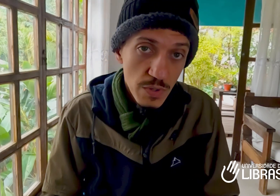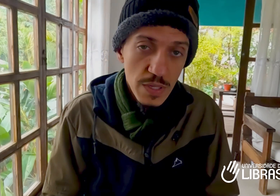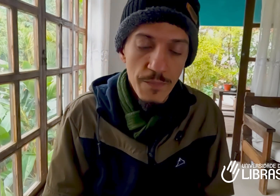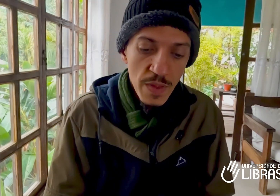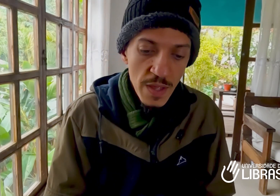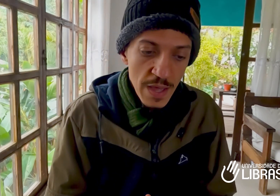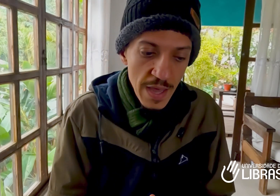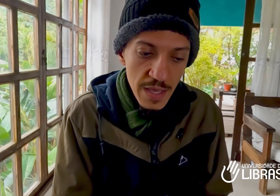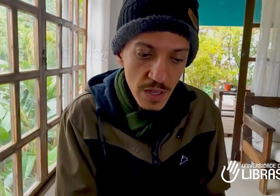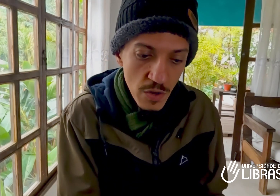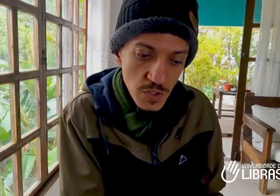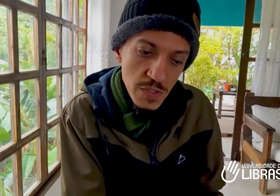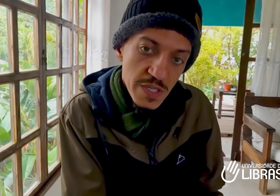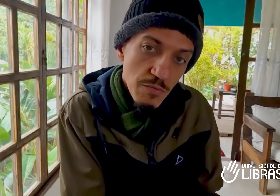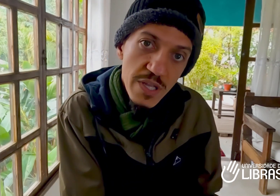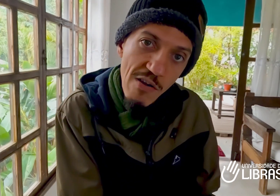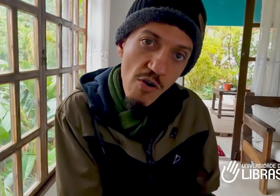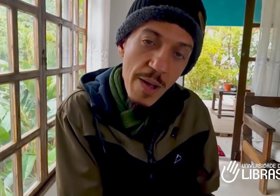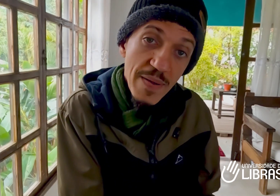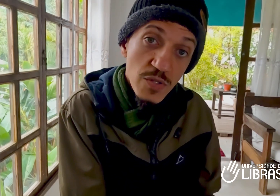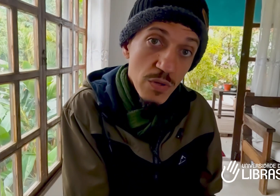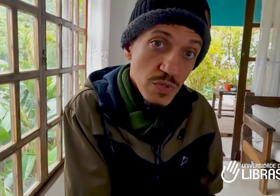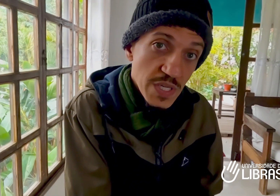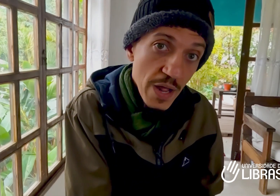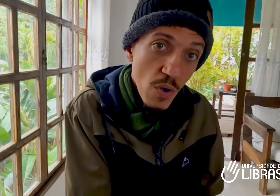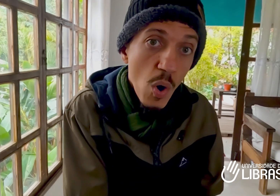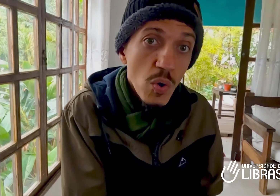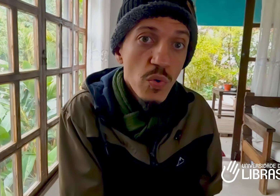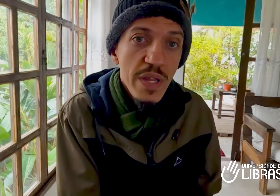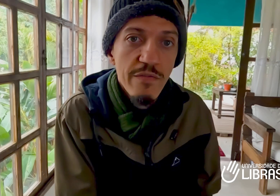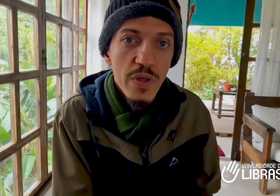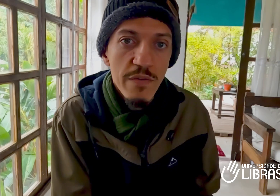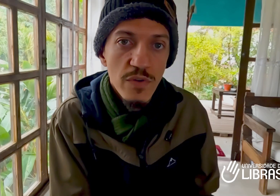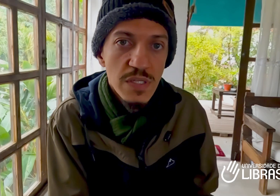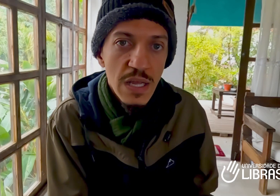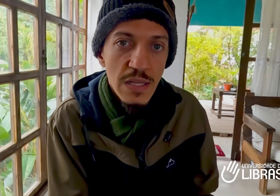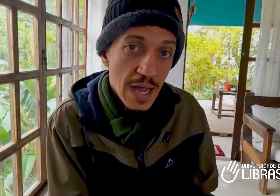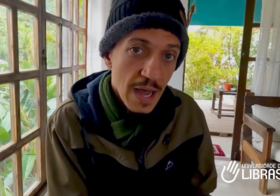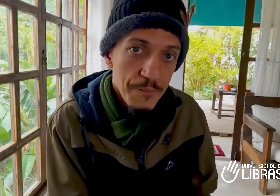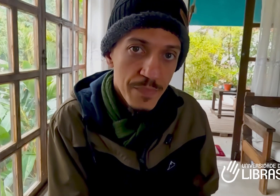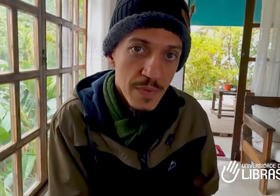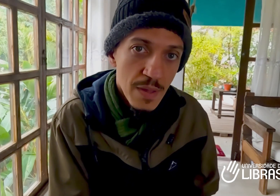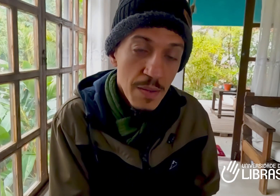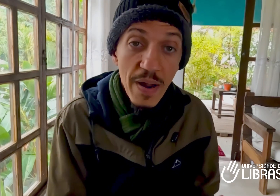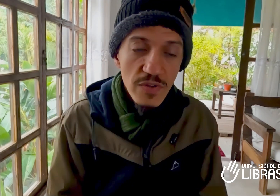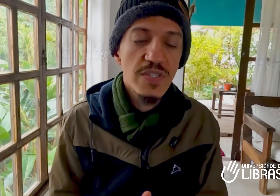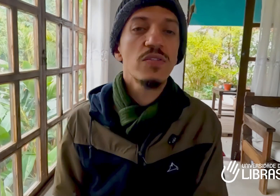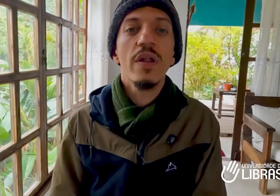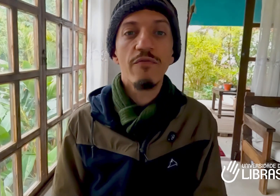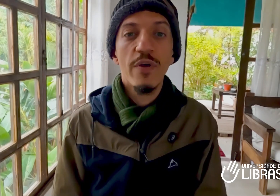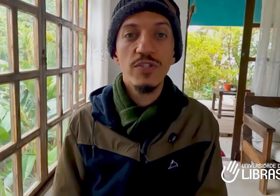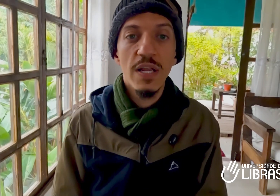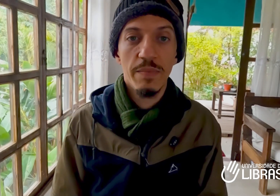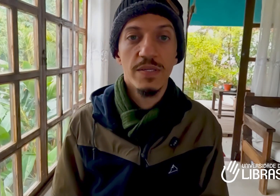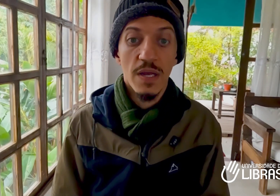que é surda, em que nós conseguimos guiar qualquer pessoa do zero ou do nível que você está para você